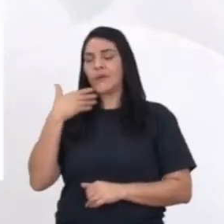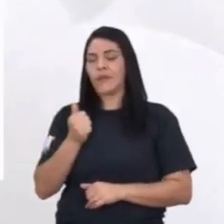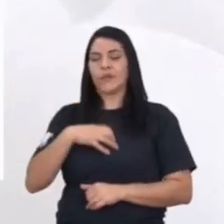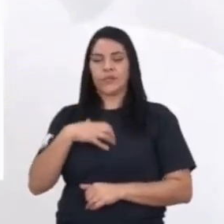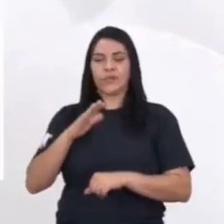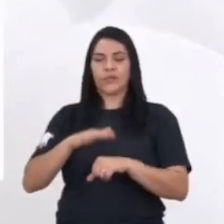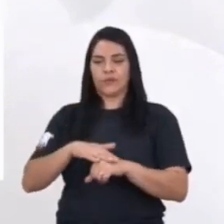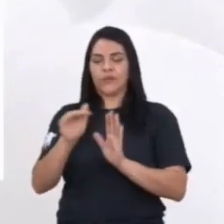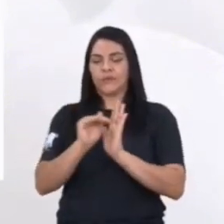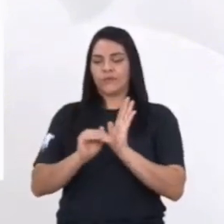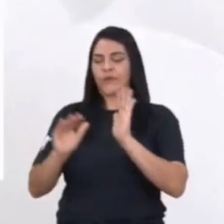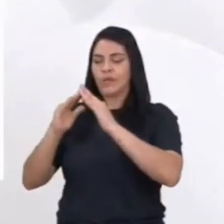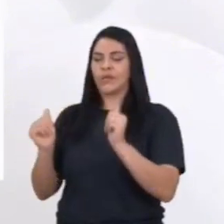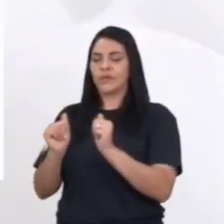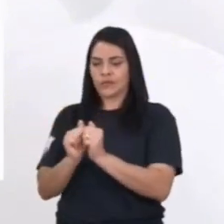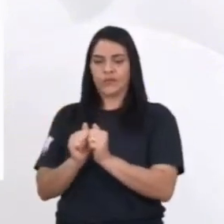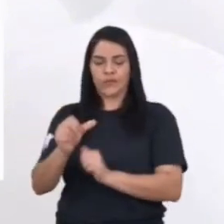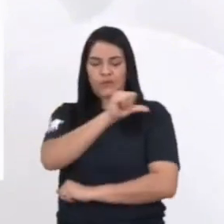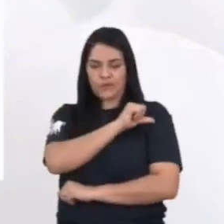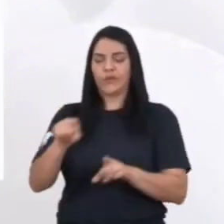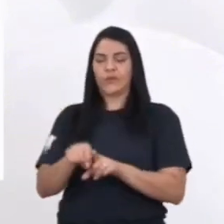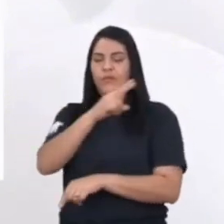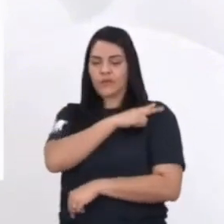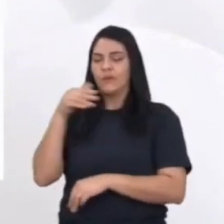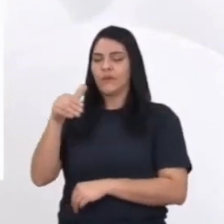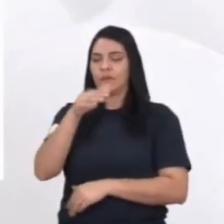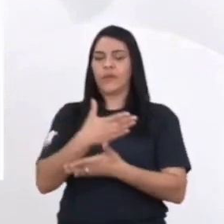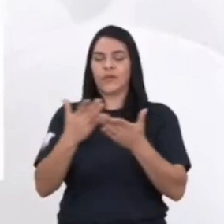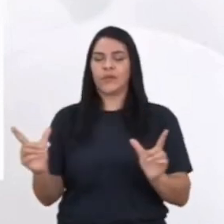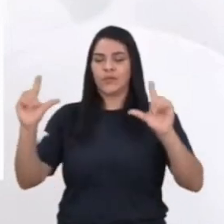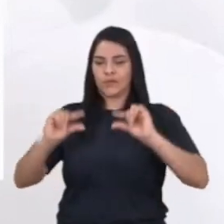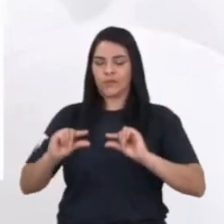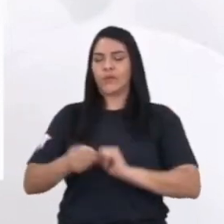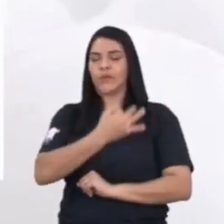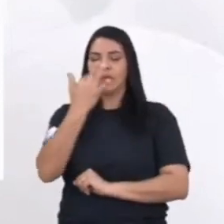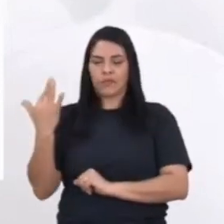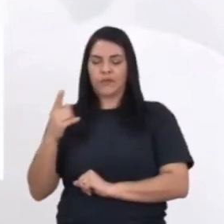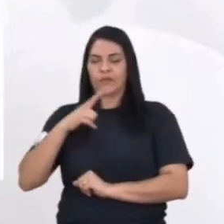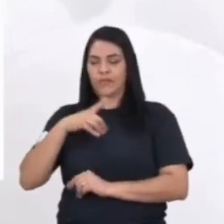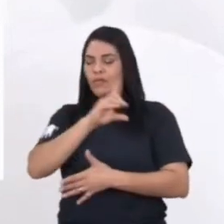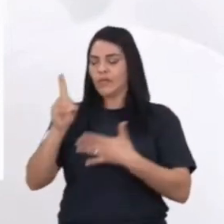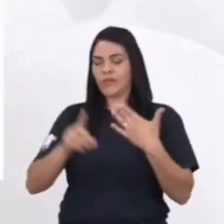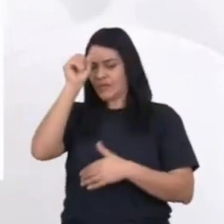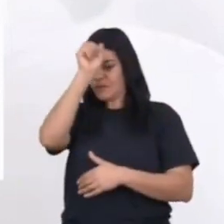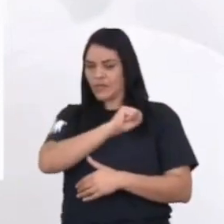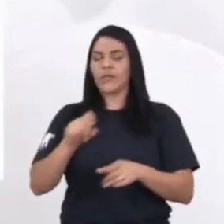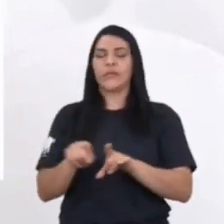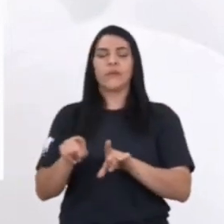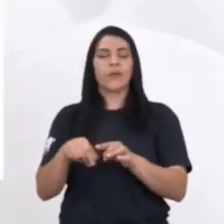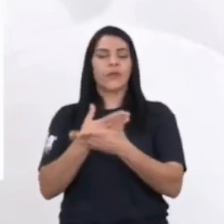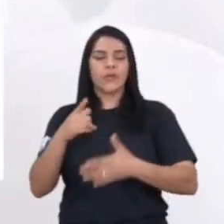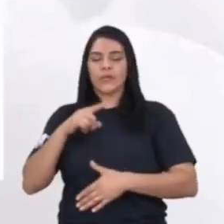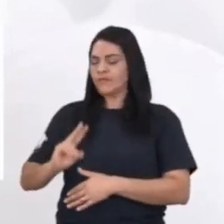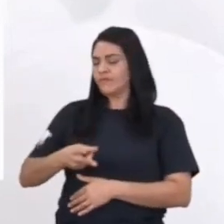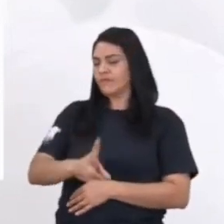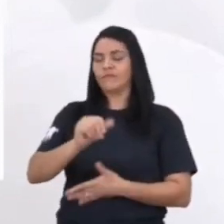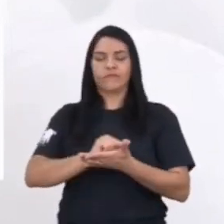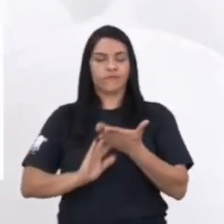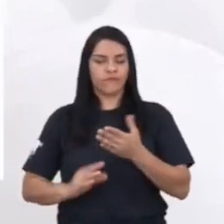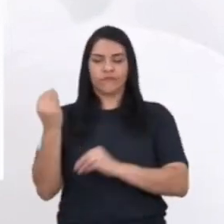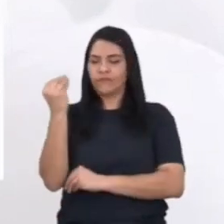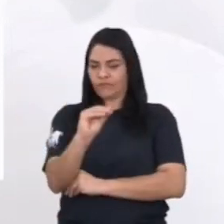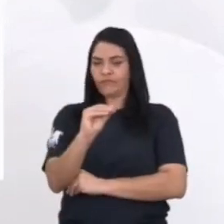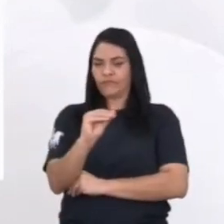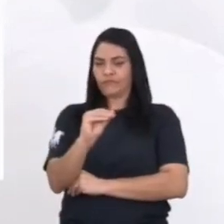fazer essa tarefa de casa junto com aí o nono ano e a segunda série que vão participar. A gente reduz essa quantidade para ter dados de aprendizagem menos granulares, mas mantém uma constância de atividades que serão